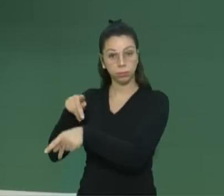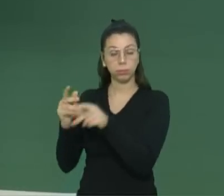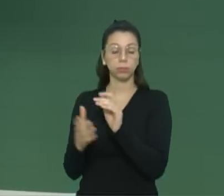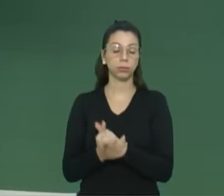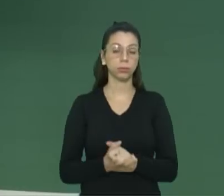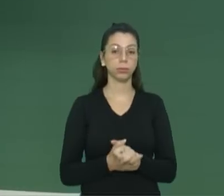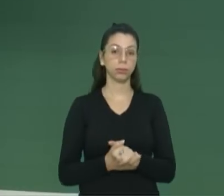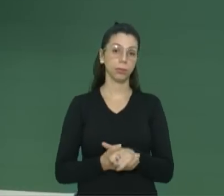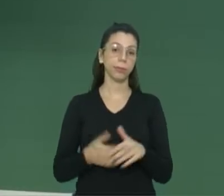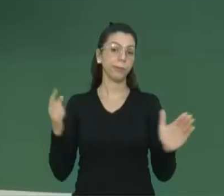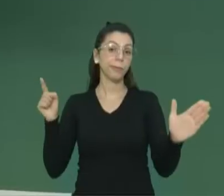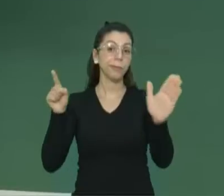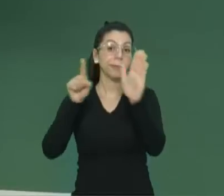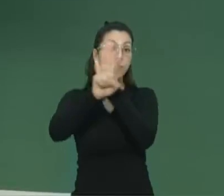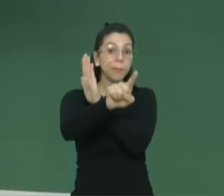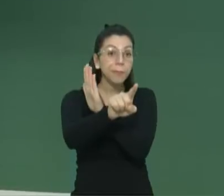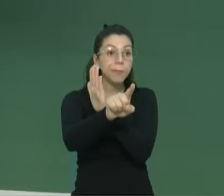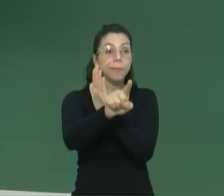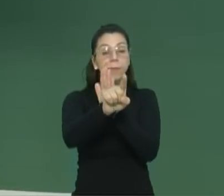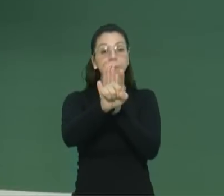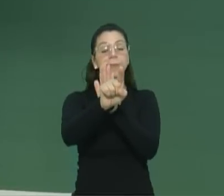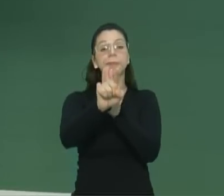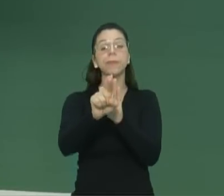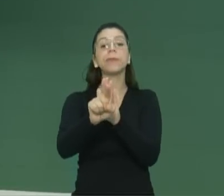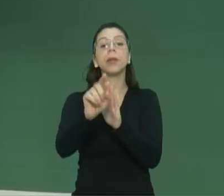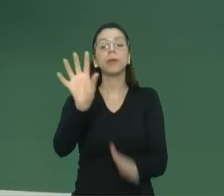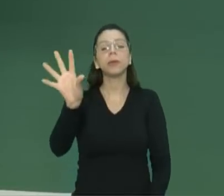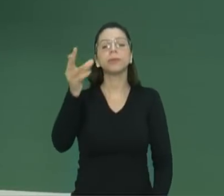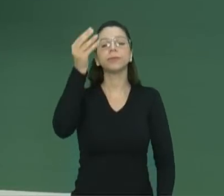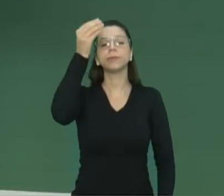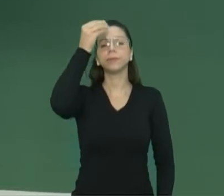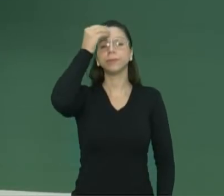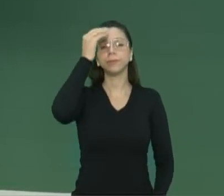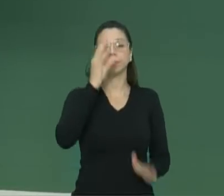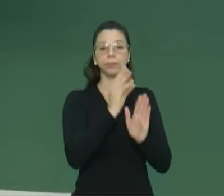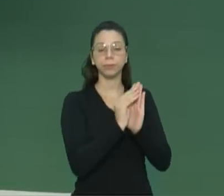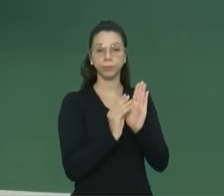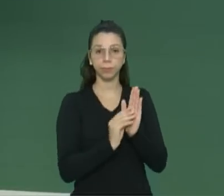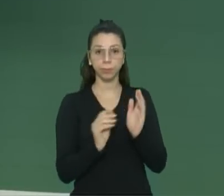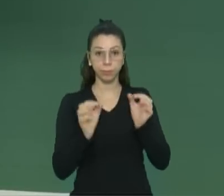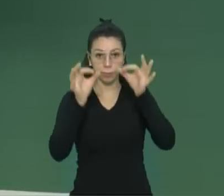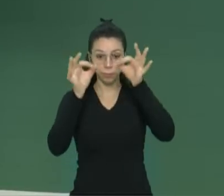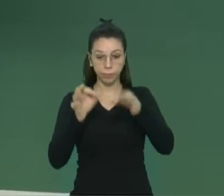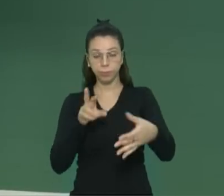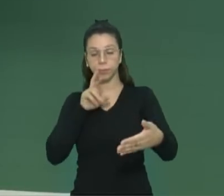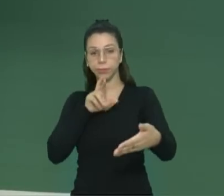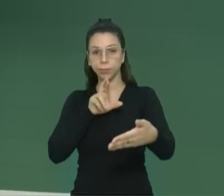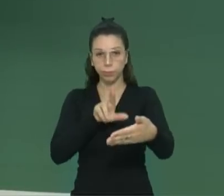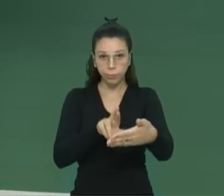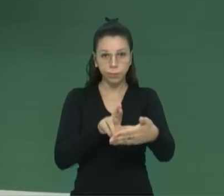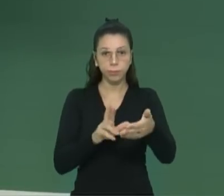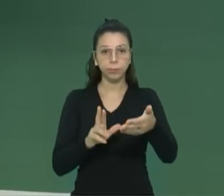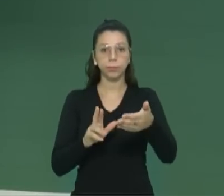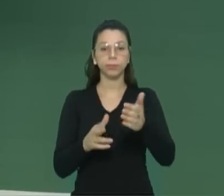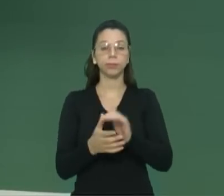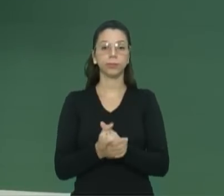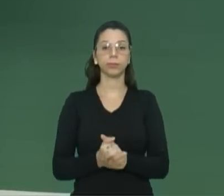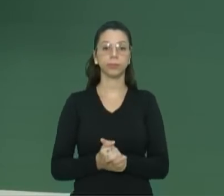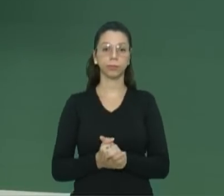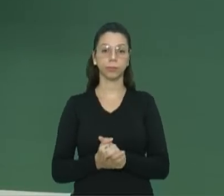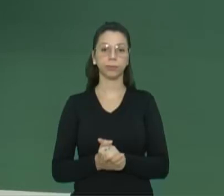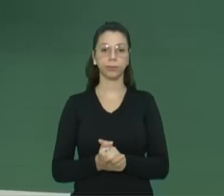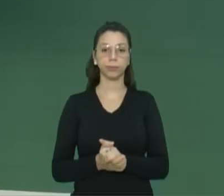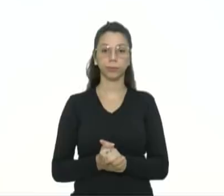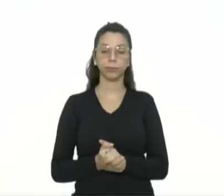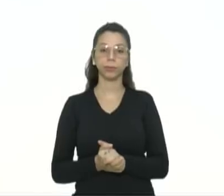para afirmar esses conteúdos aí para você, para que você tenha bastante precisão na hora de responder a qualquer questão